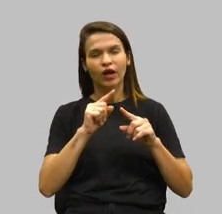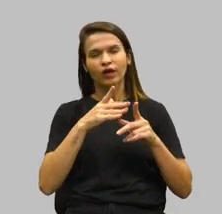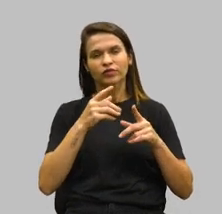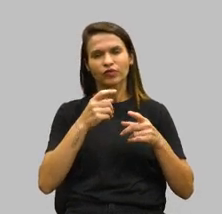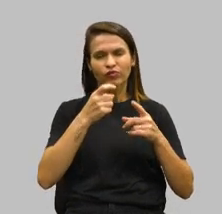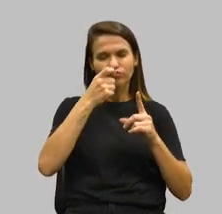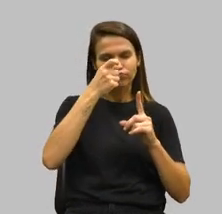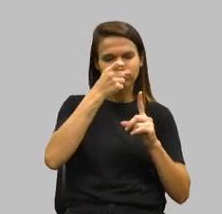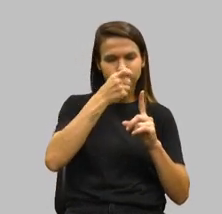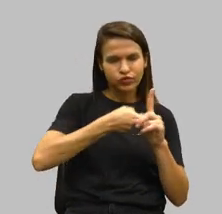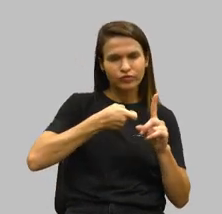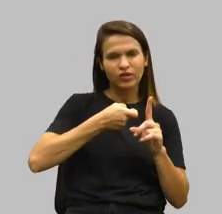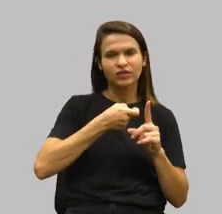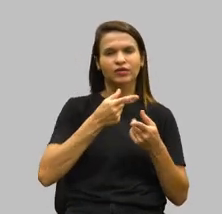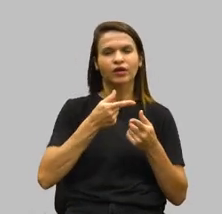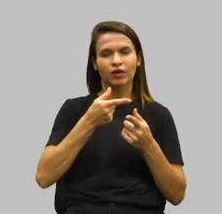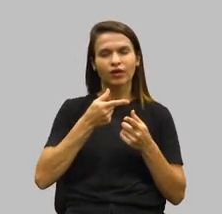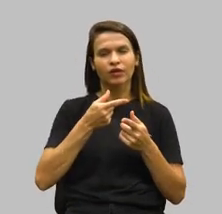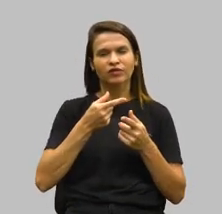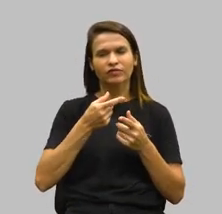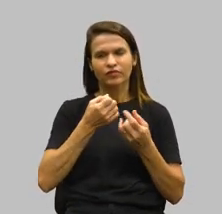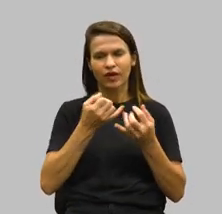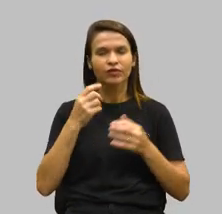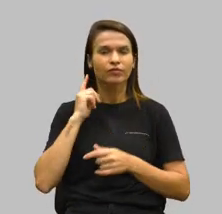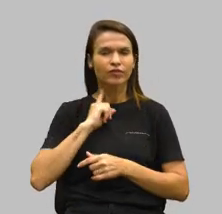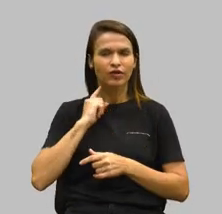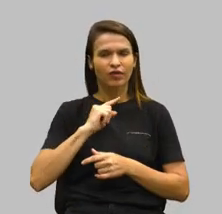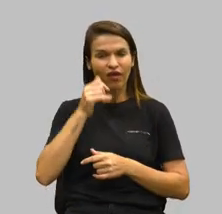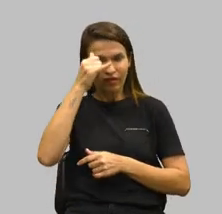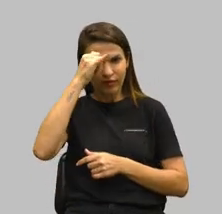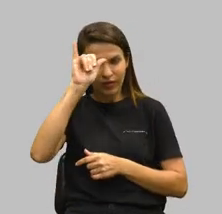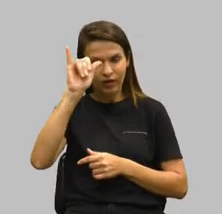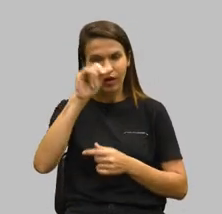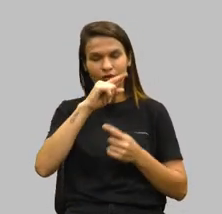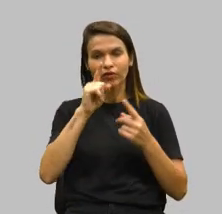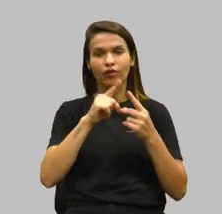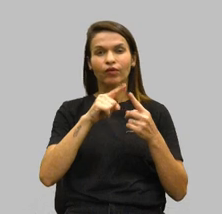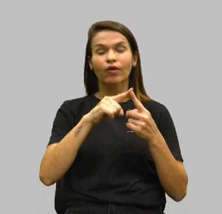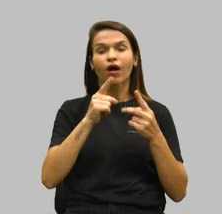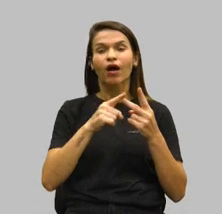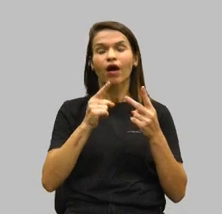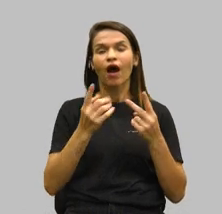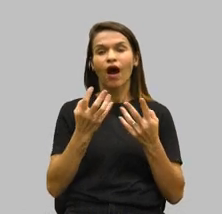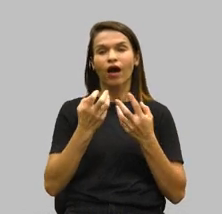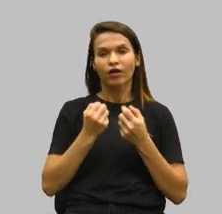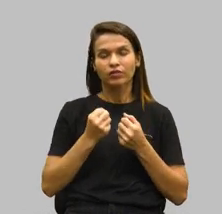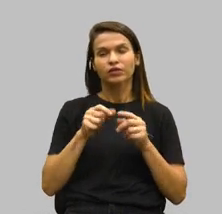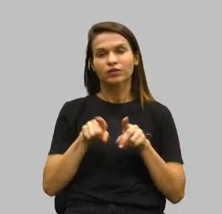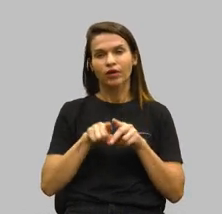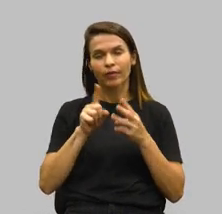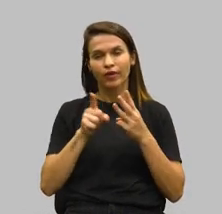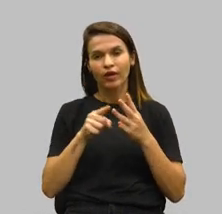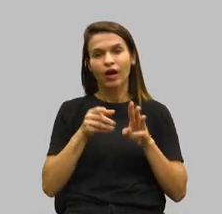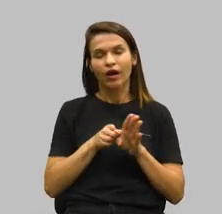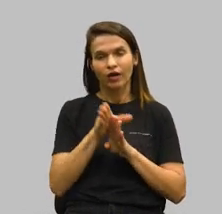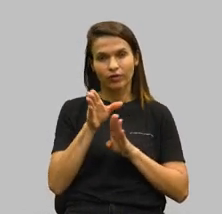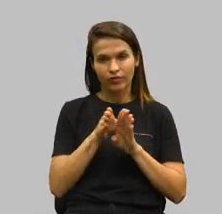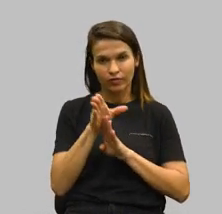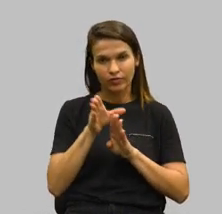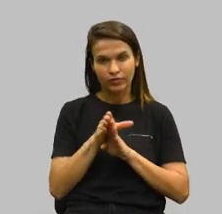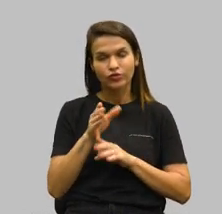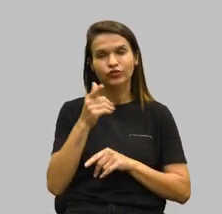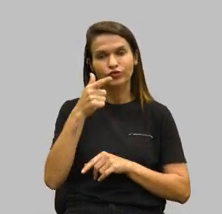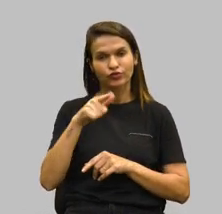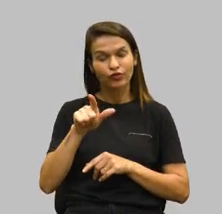Gerais atuando sobre três frentes prevenção acolhimento e orientação mais uma vez aqui a